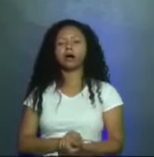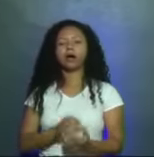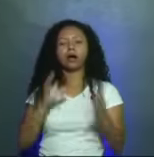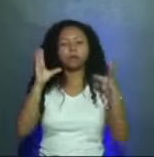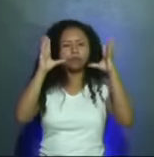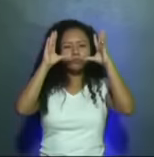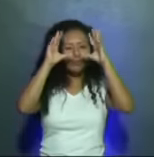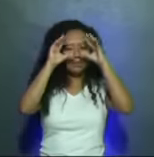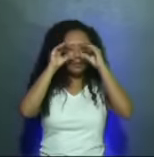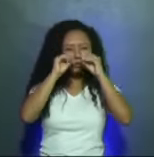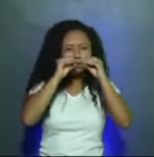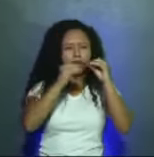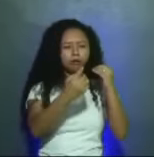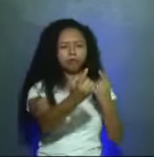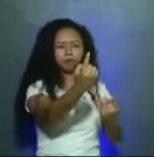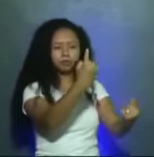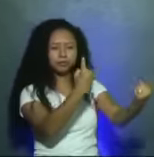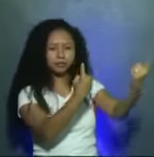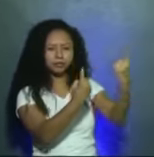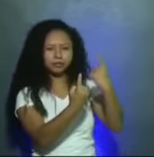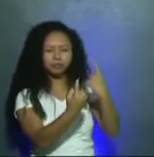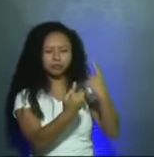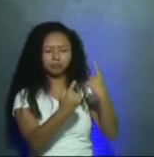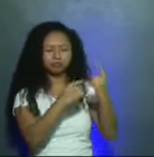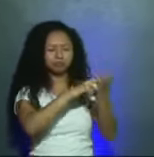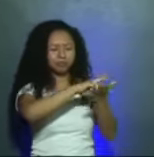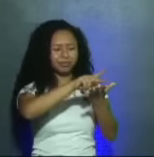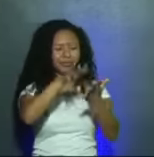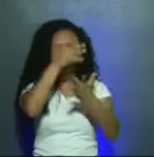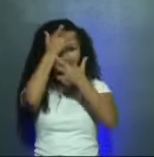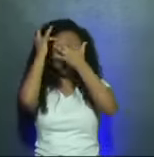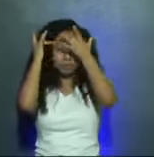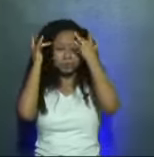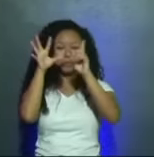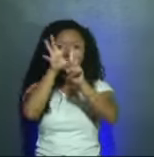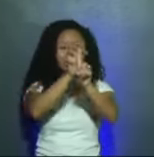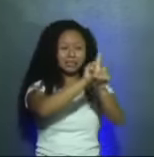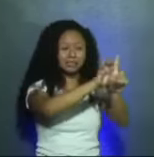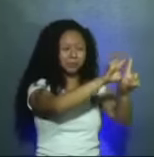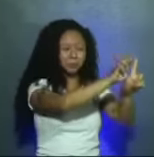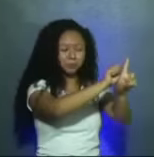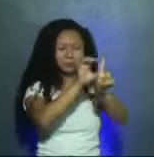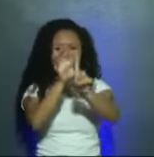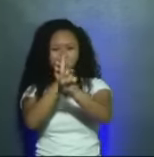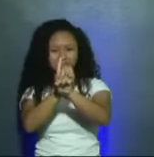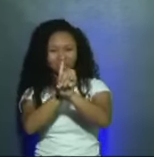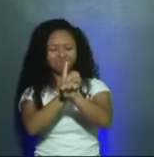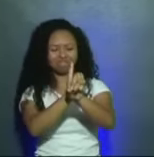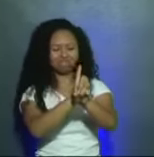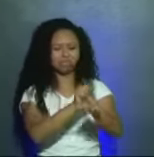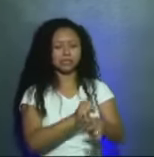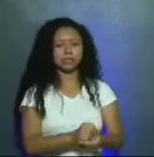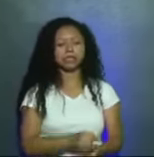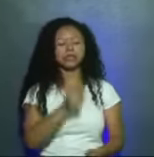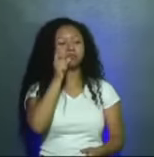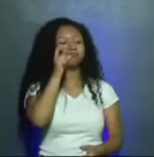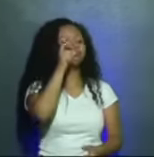endemoniados, e ele expulsou os espíritos com uma palavra e